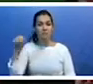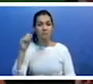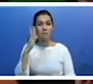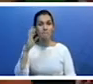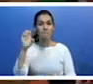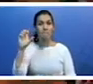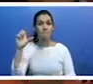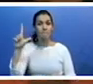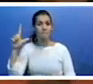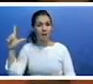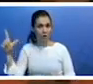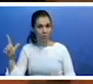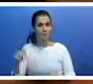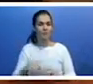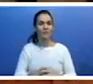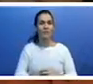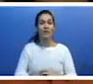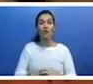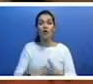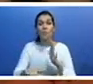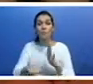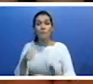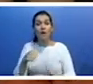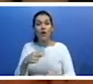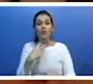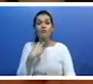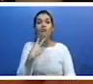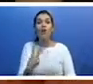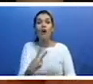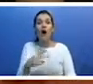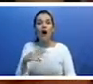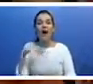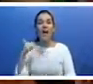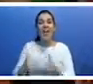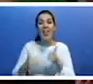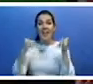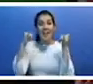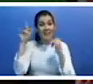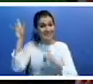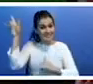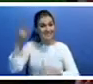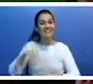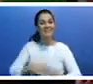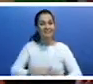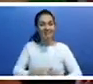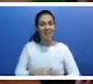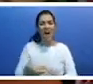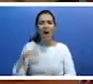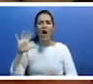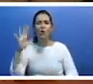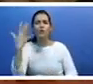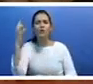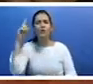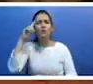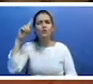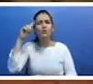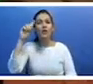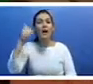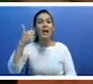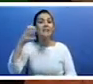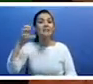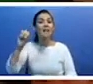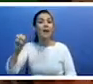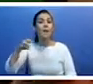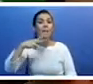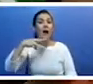de transmissão elétrica de voz feito por Graham Bell aconteceu dia 10 de